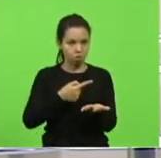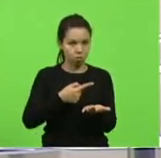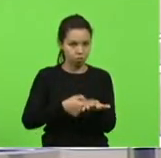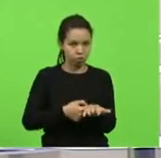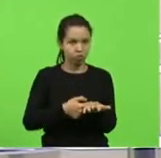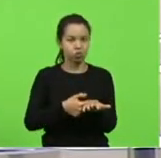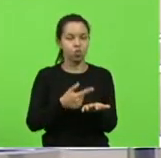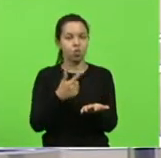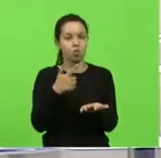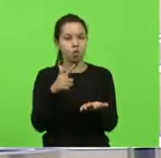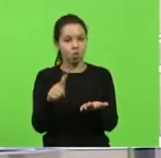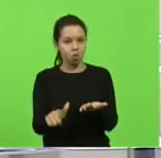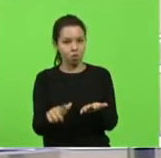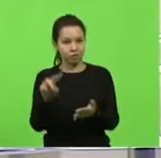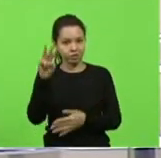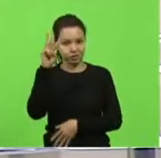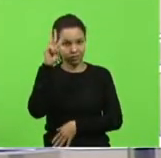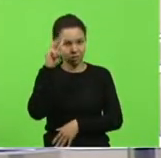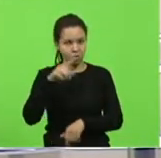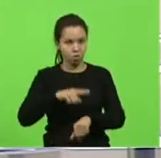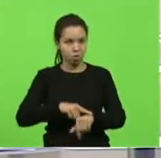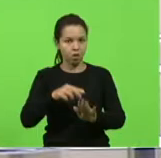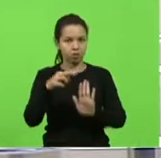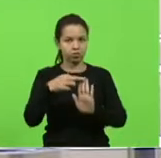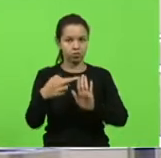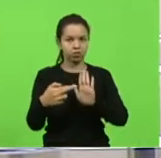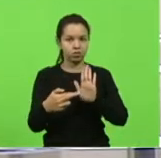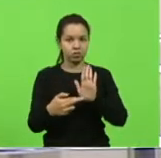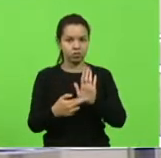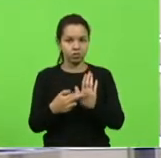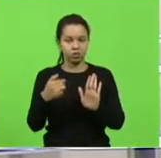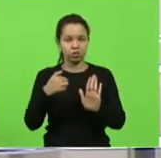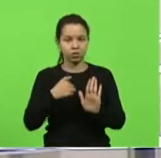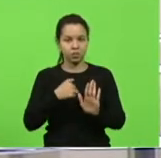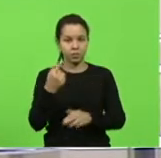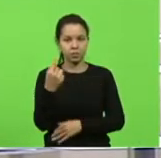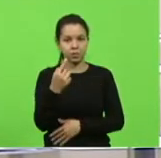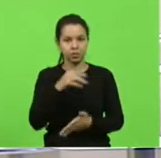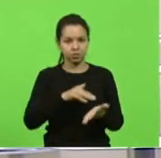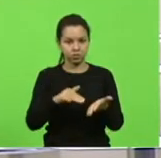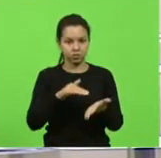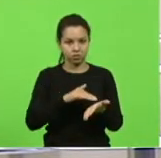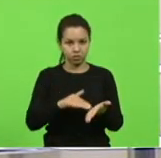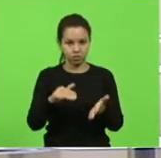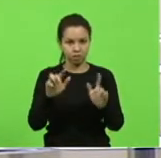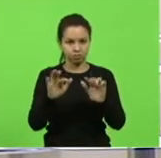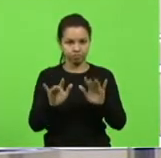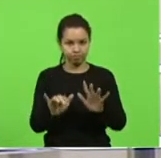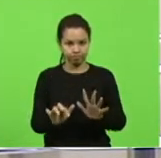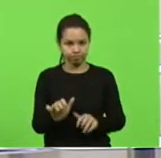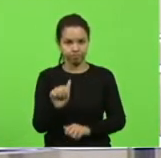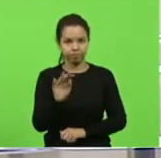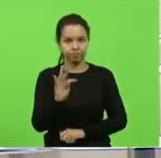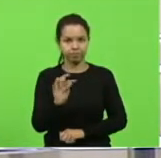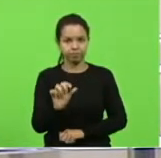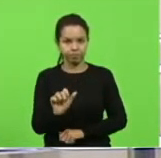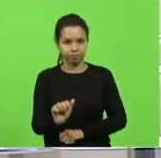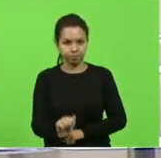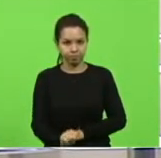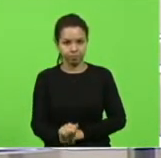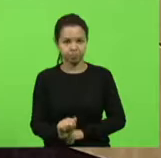outra ordinária para terça-feira no horário regimental para consultar e o 1º secretario lavrei a presente ata